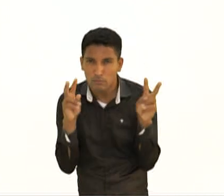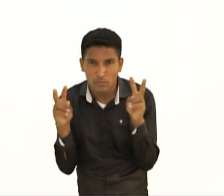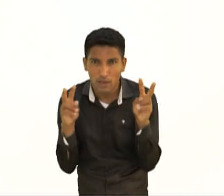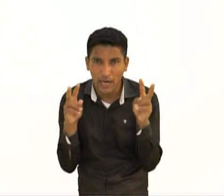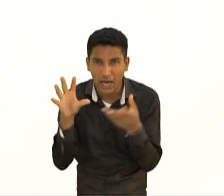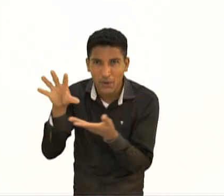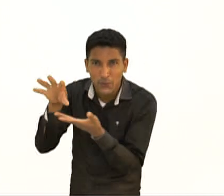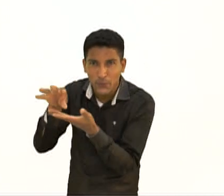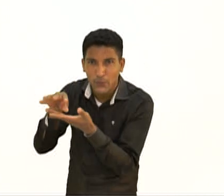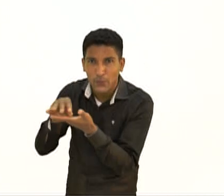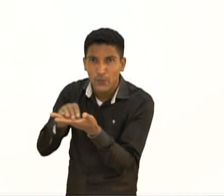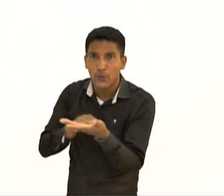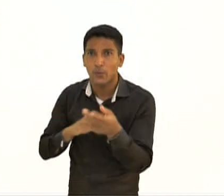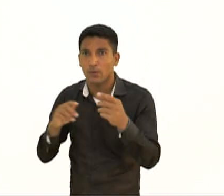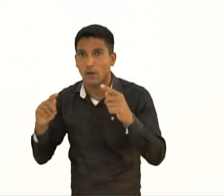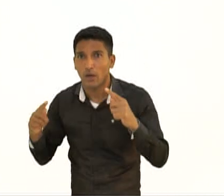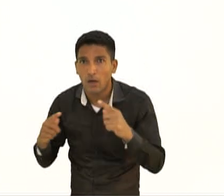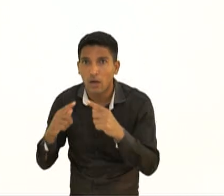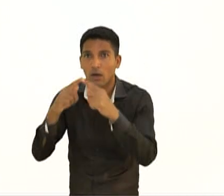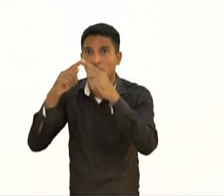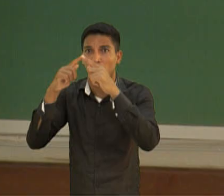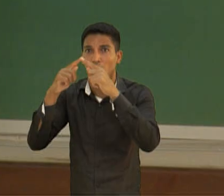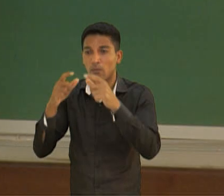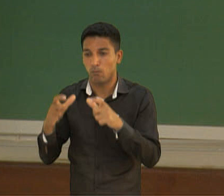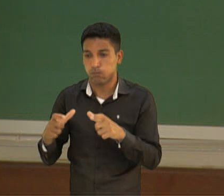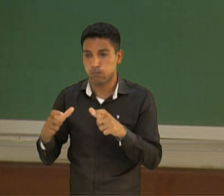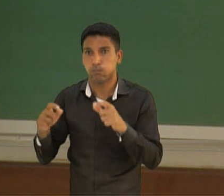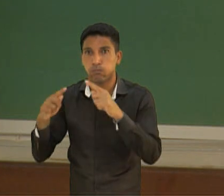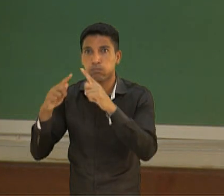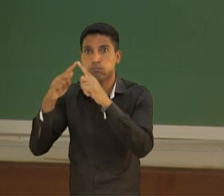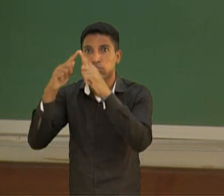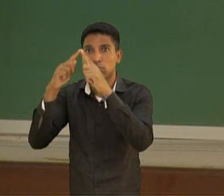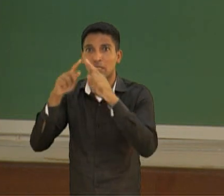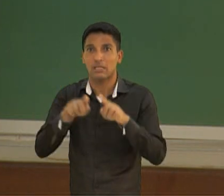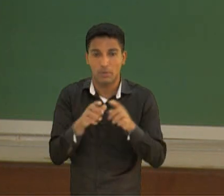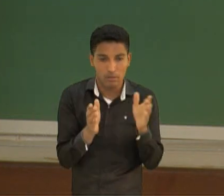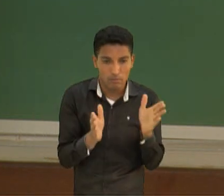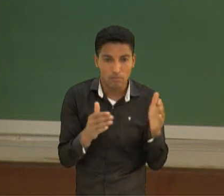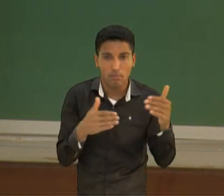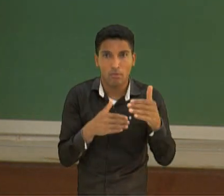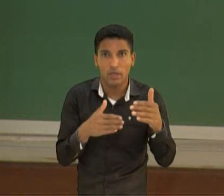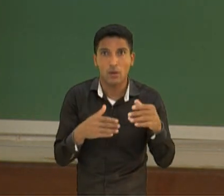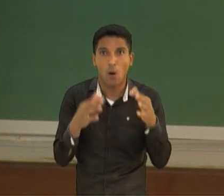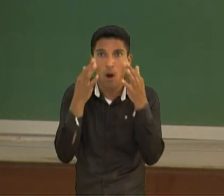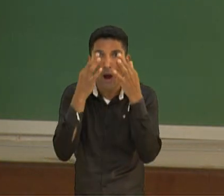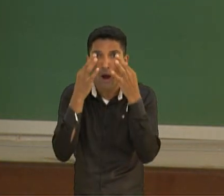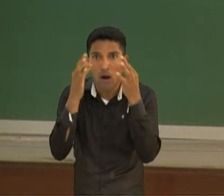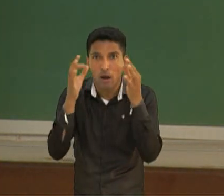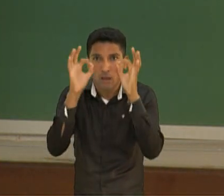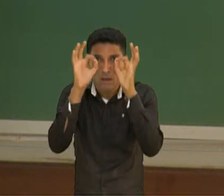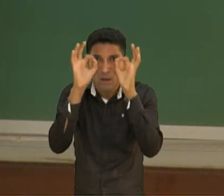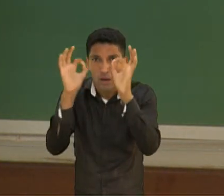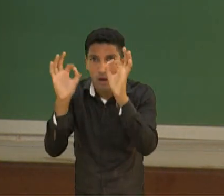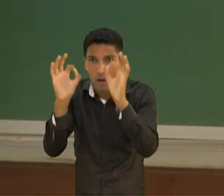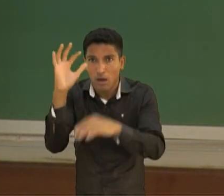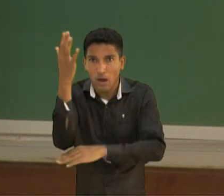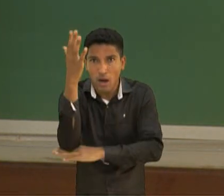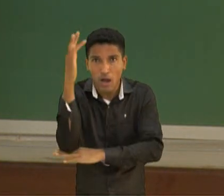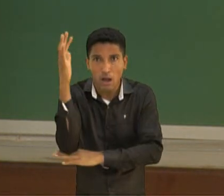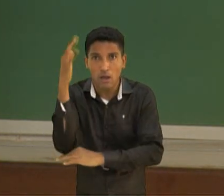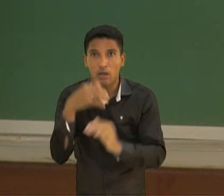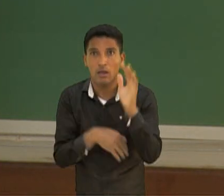a natureza, imagine como realmente ele tinha digamos, uma criatividade no olhar, porque você ver uma natureza e